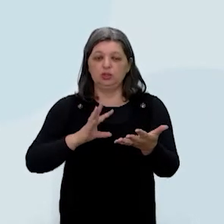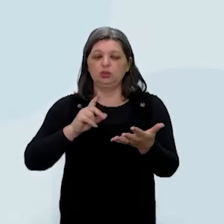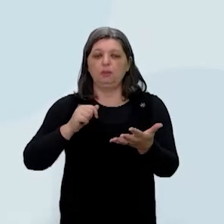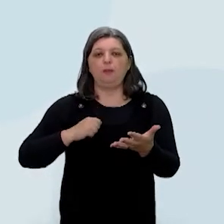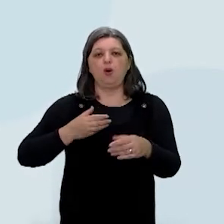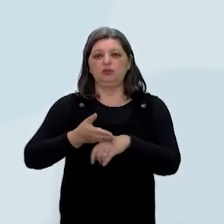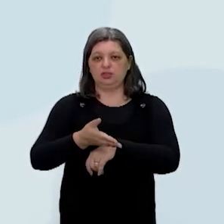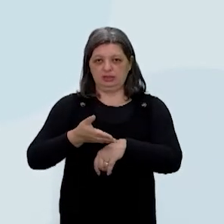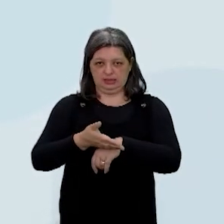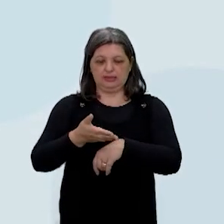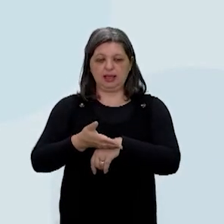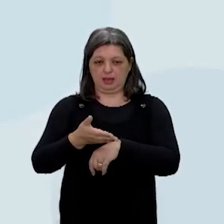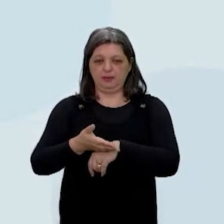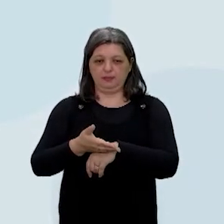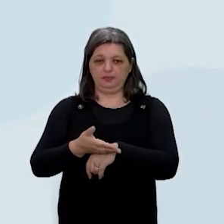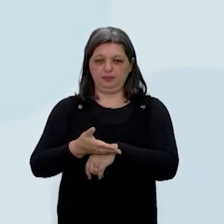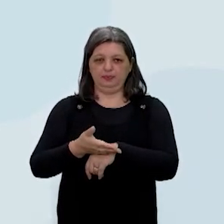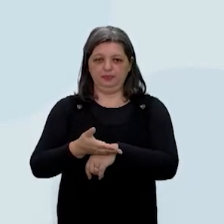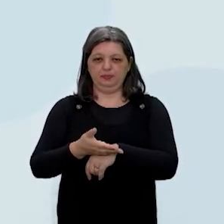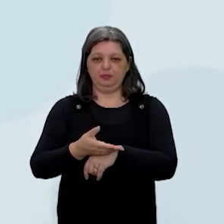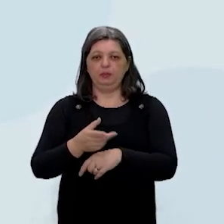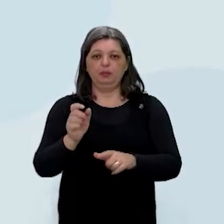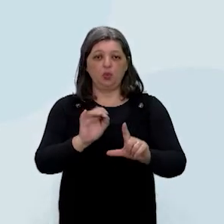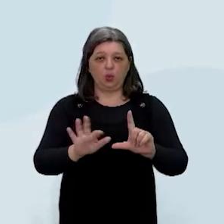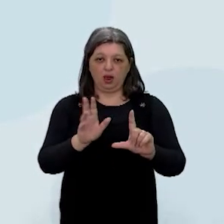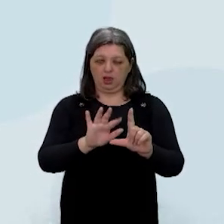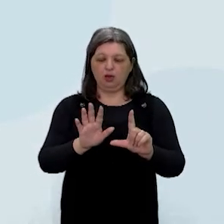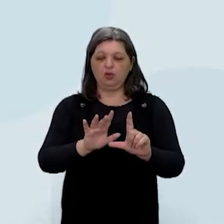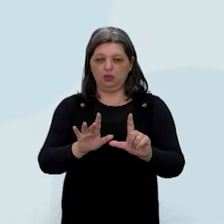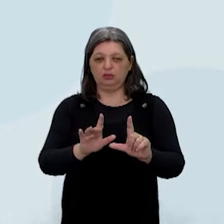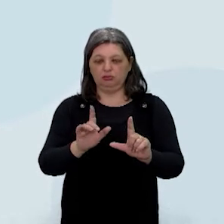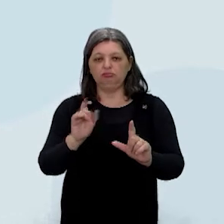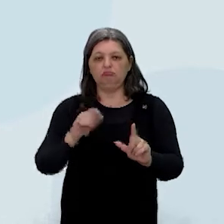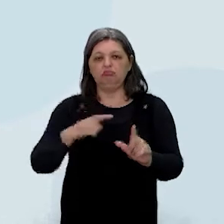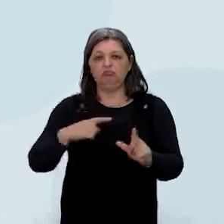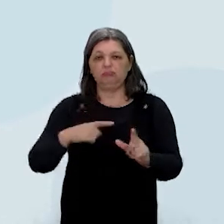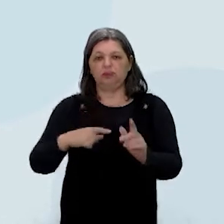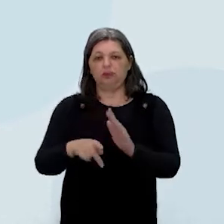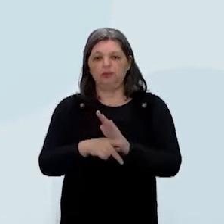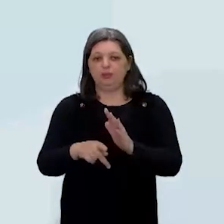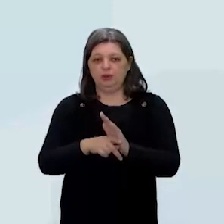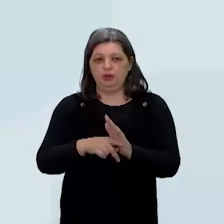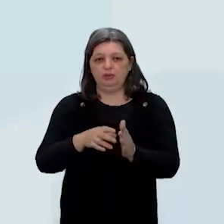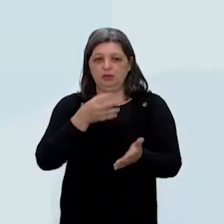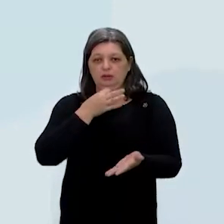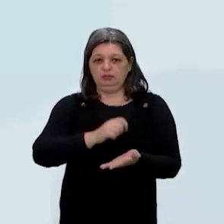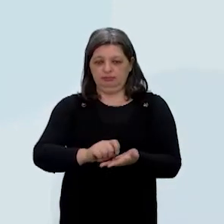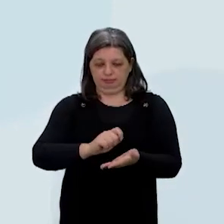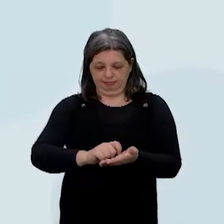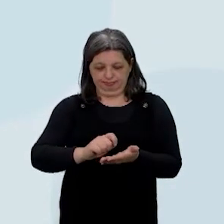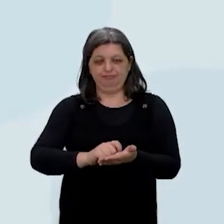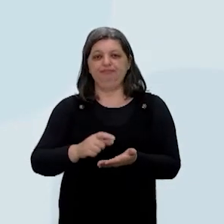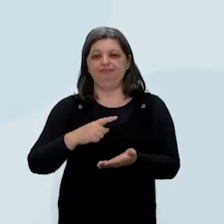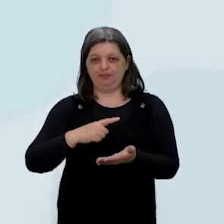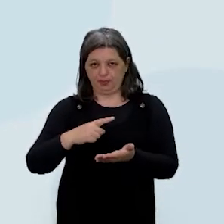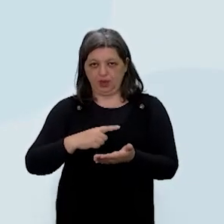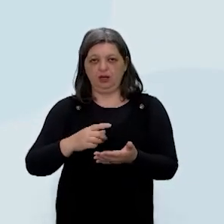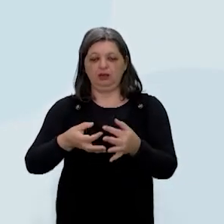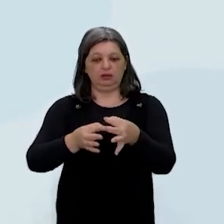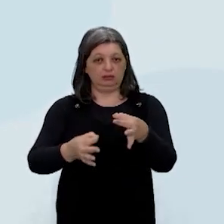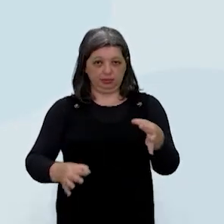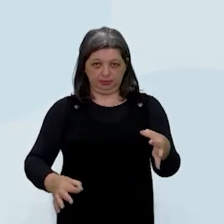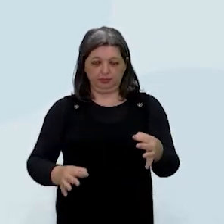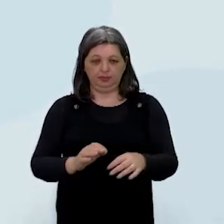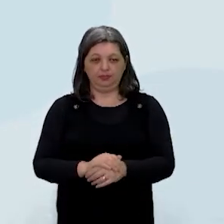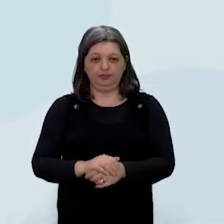pode acessar aí esse QR Code para ler esse artigo do George Orwell na íntegra, tá? Mas o que eu quero